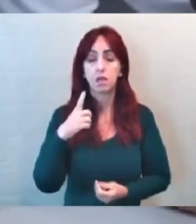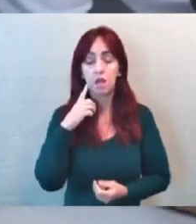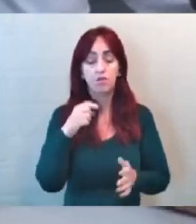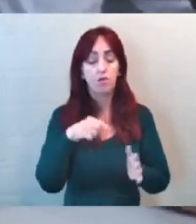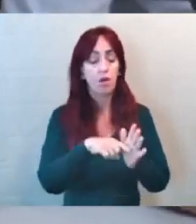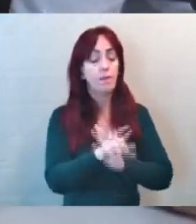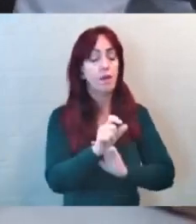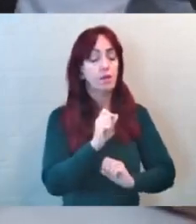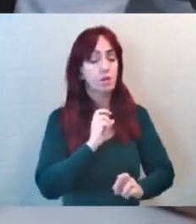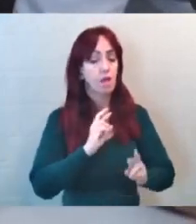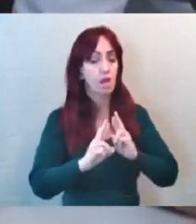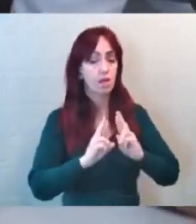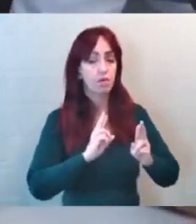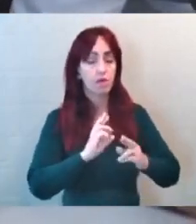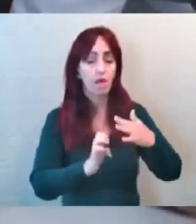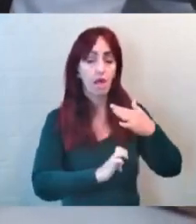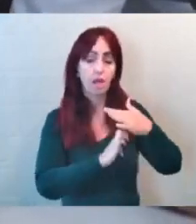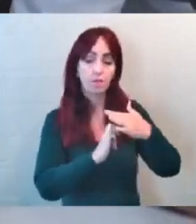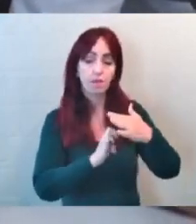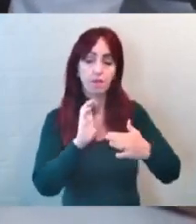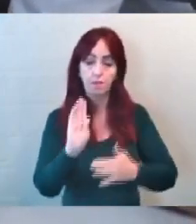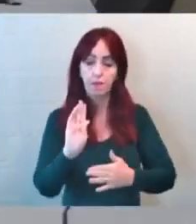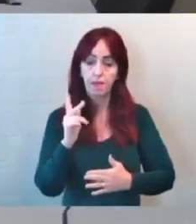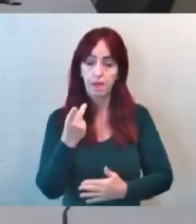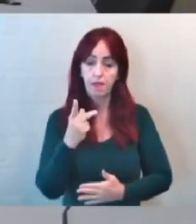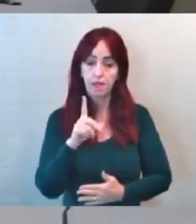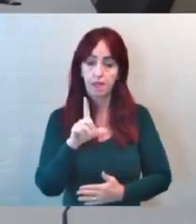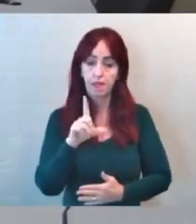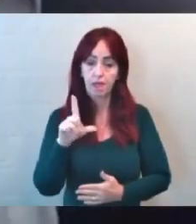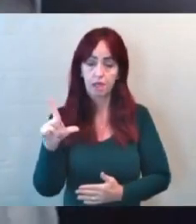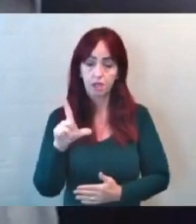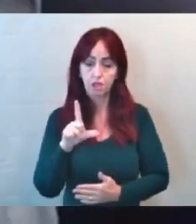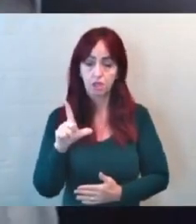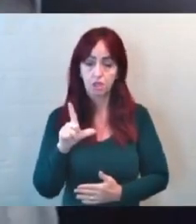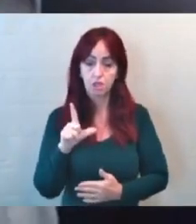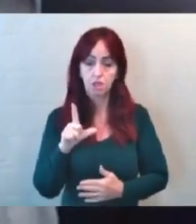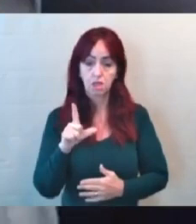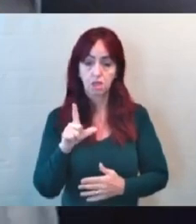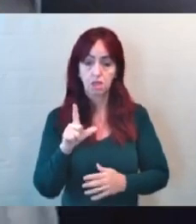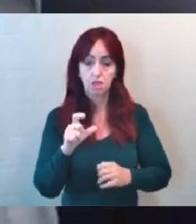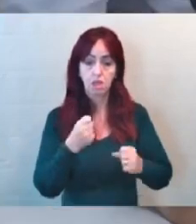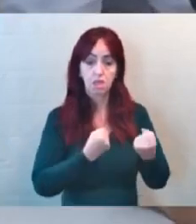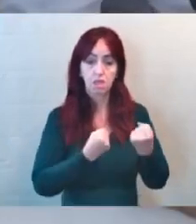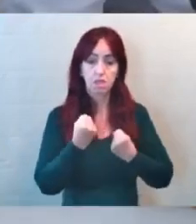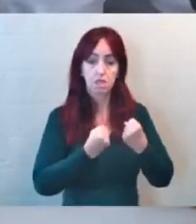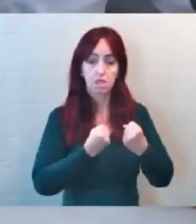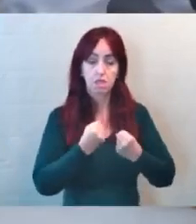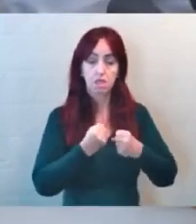BH Leste Transporte. O senhor está me ouvindo, tá, né? Sim.